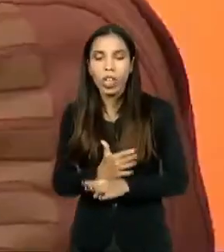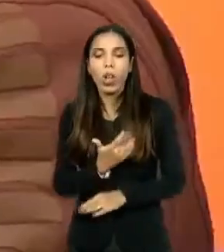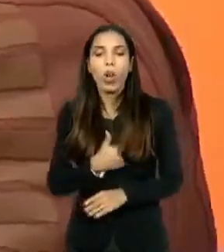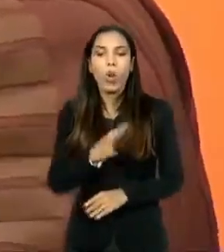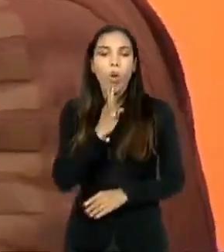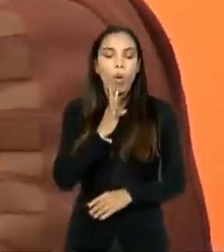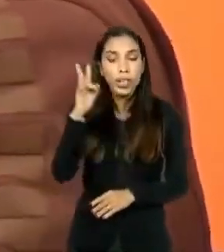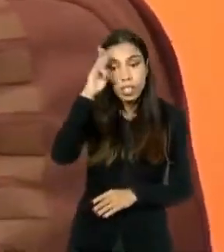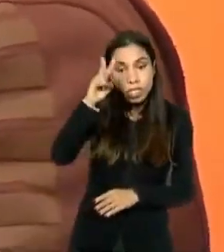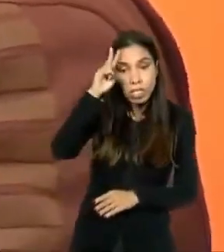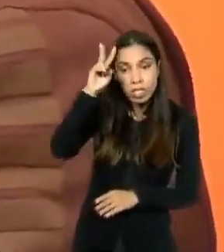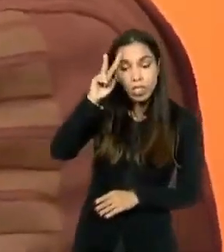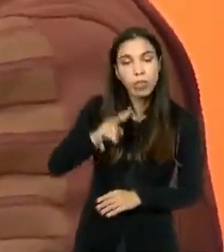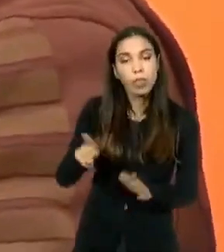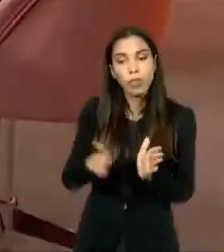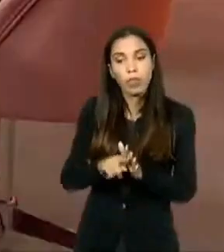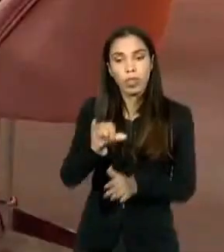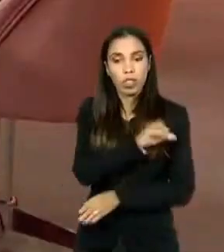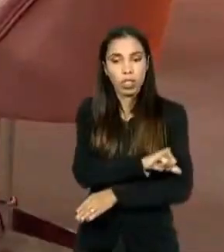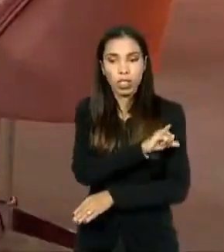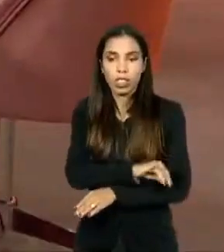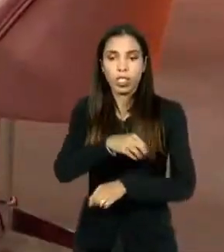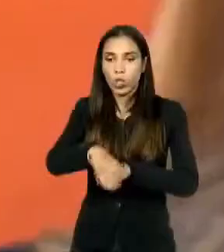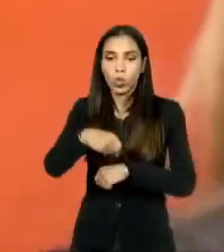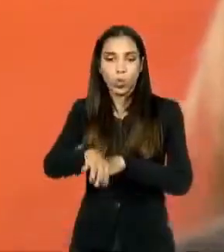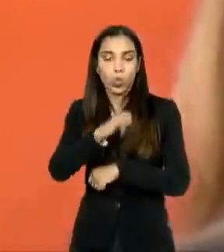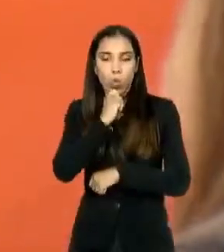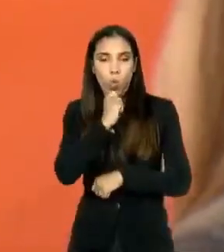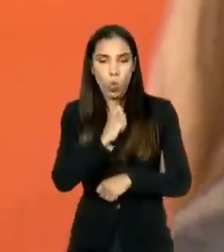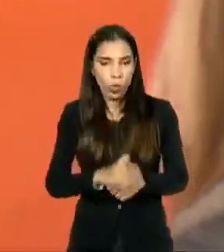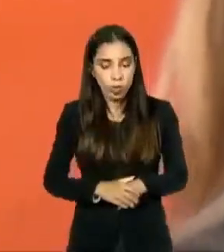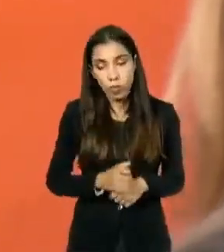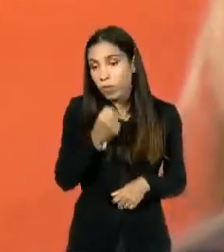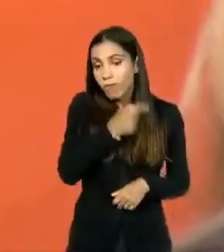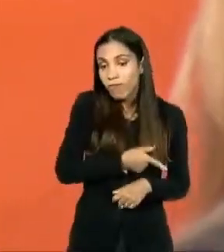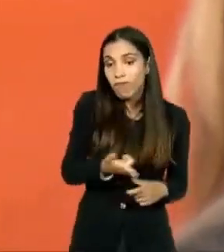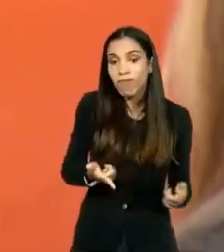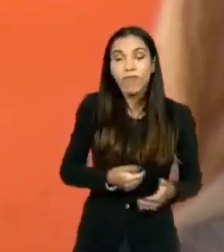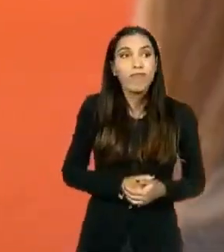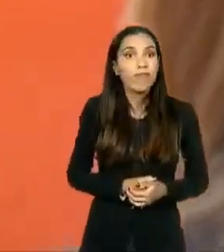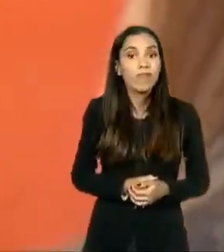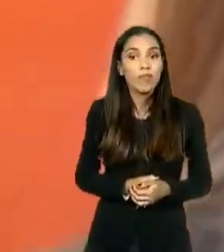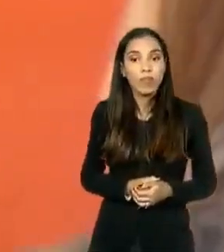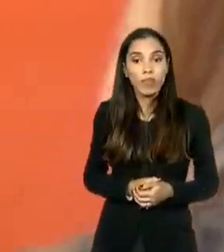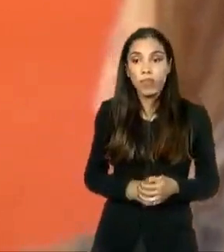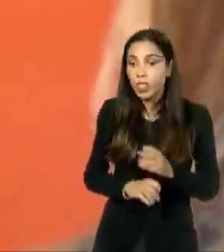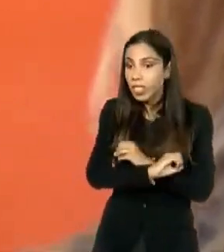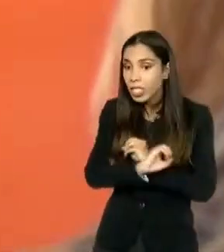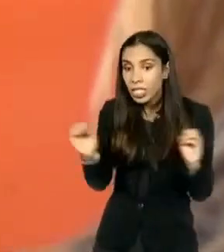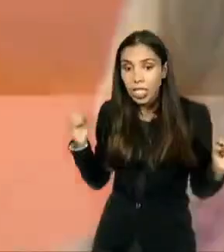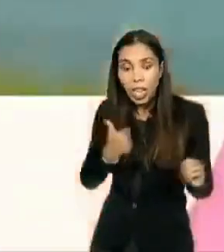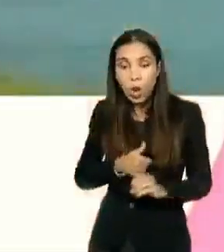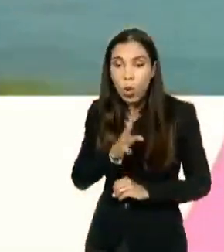do. Essa história particular do Rio de Janeiro, que não é tão contada? É engraçado que ninguém conhece essa